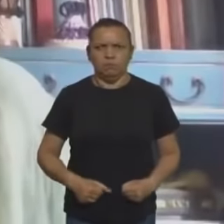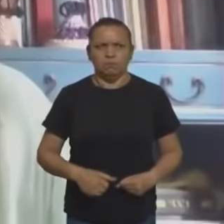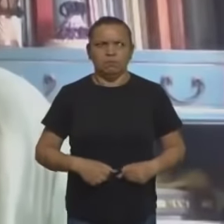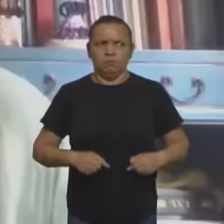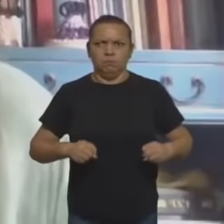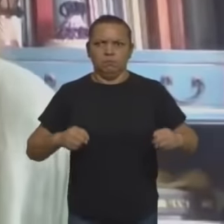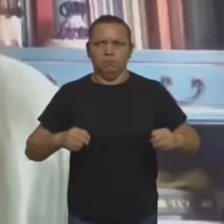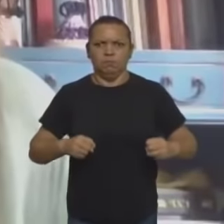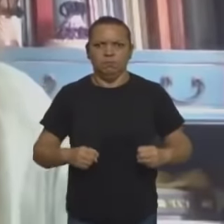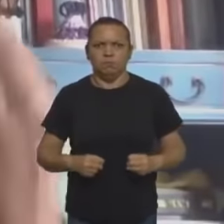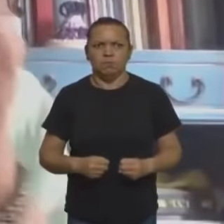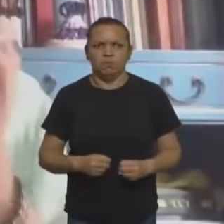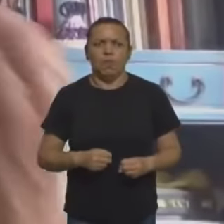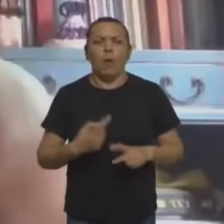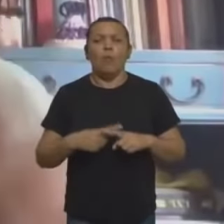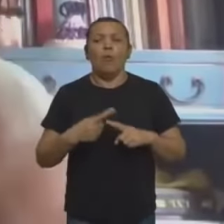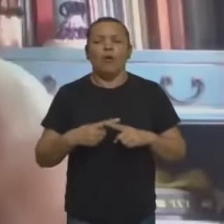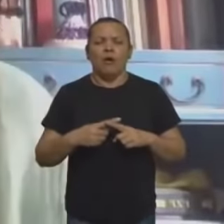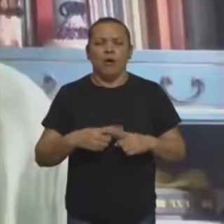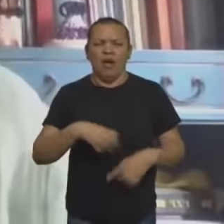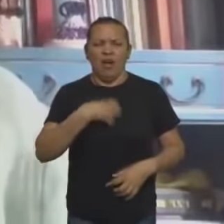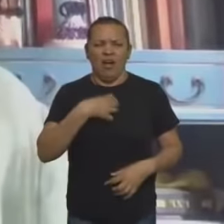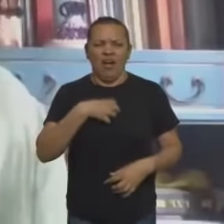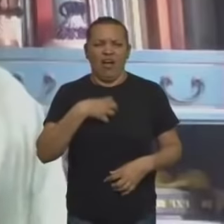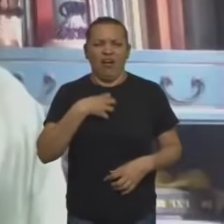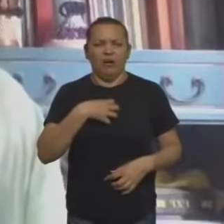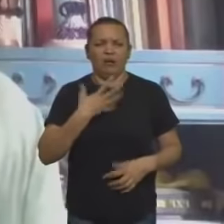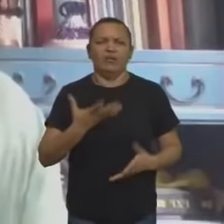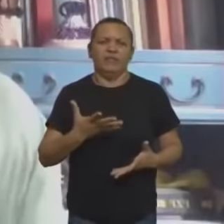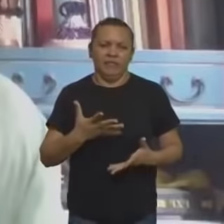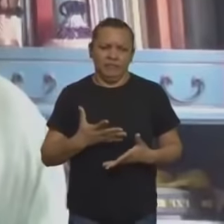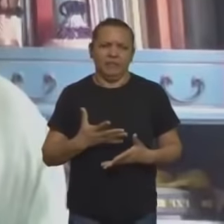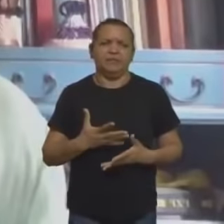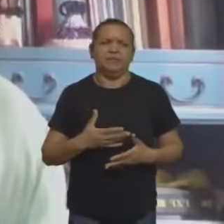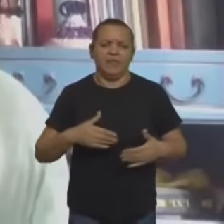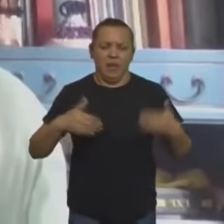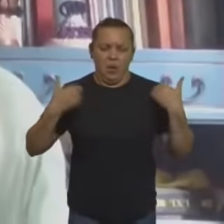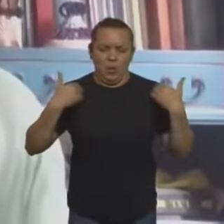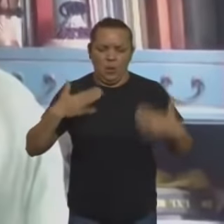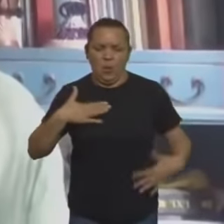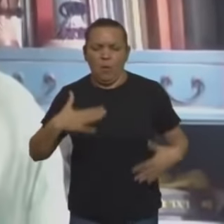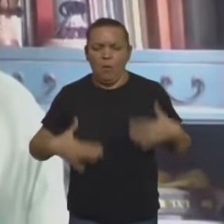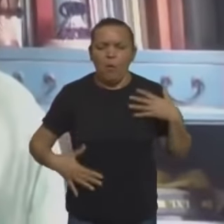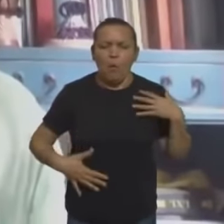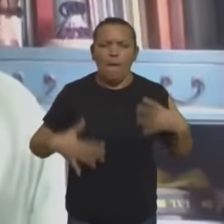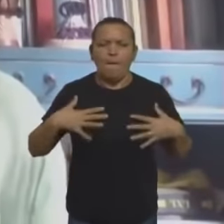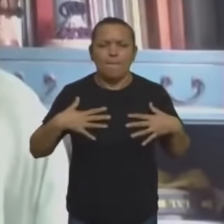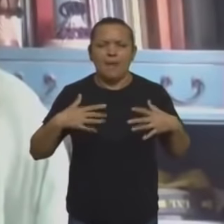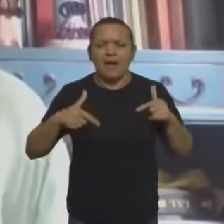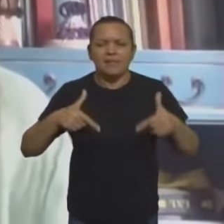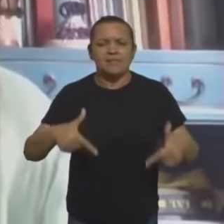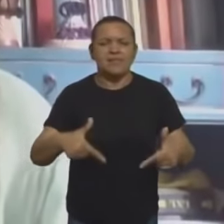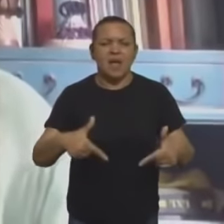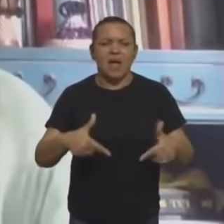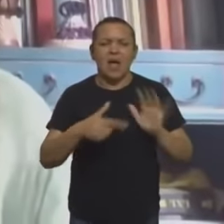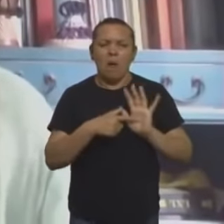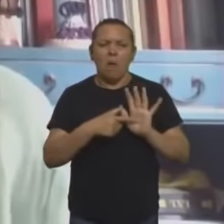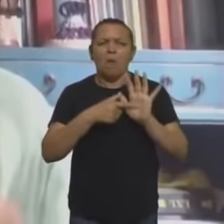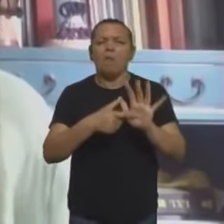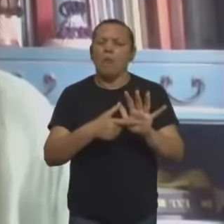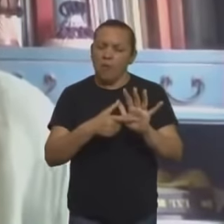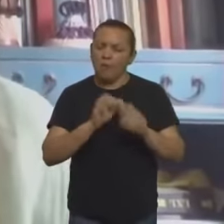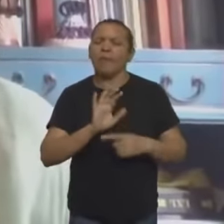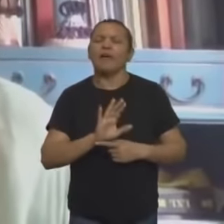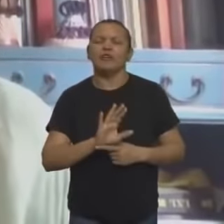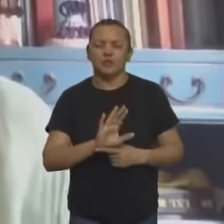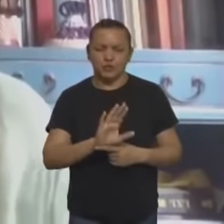né? O corpo, o rosto. Então, eles também têm ali muito recursos